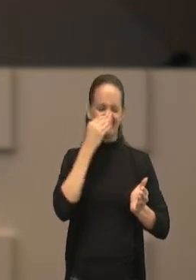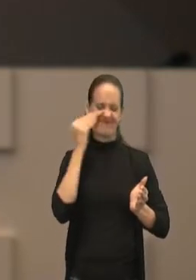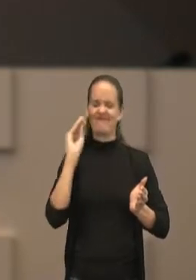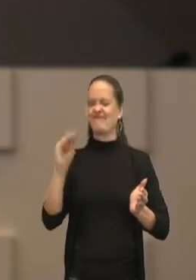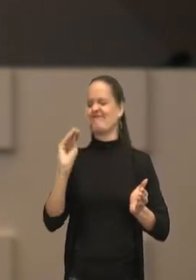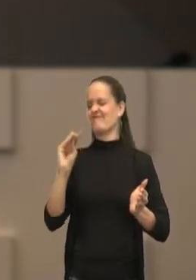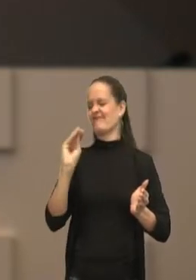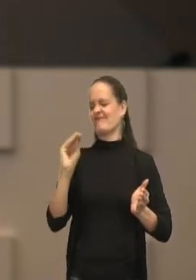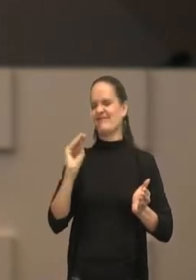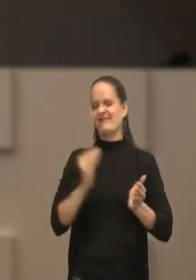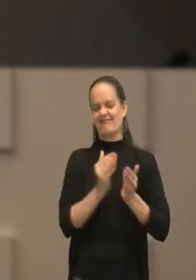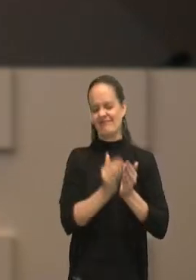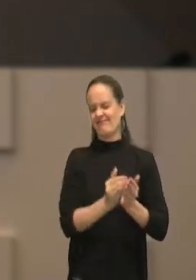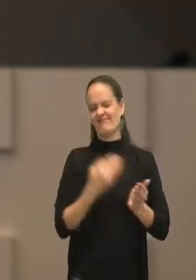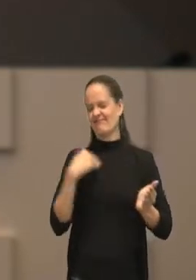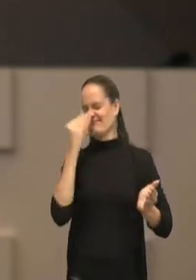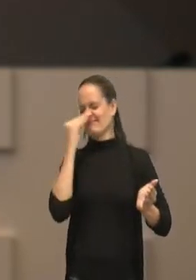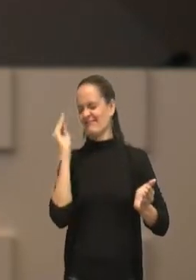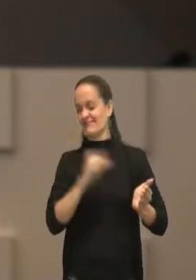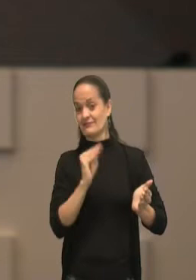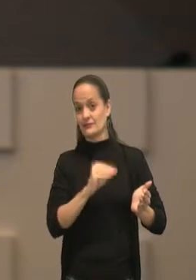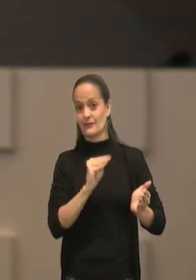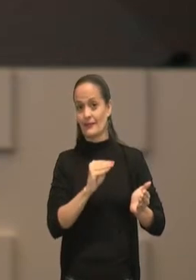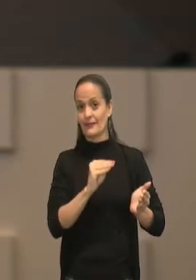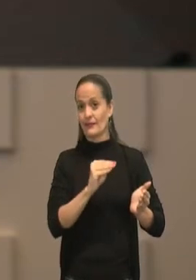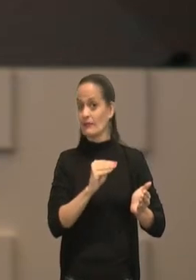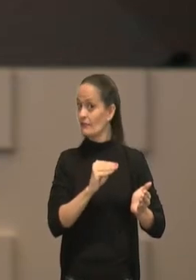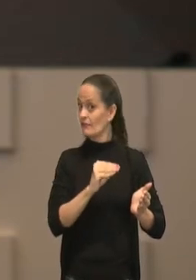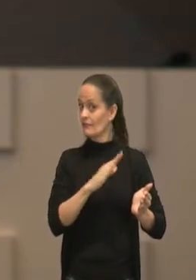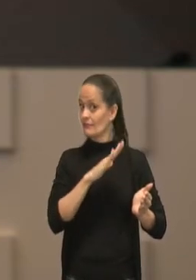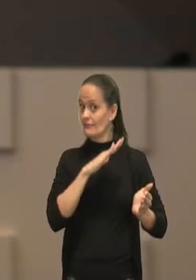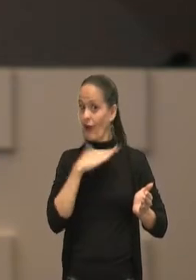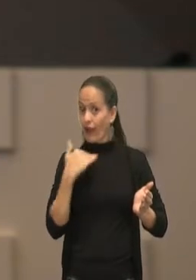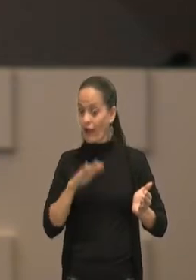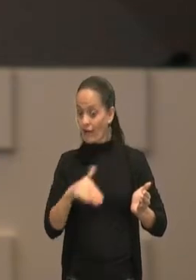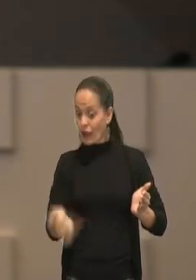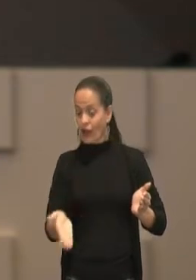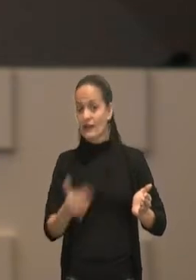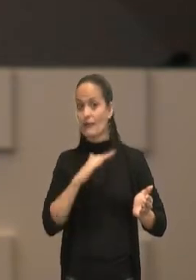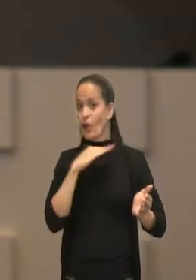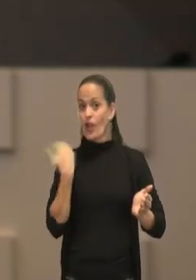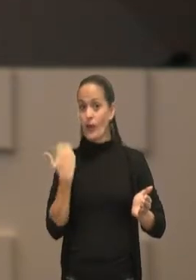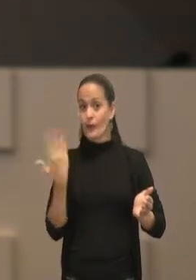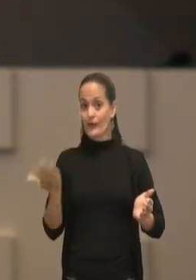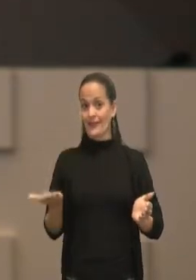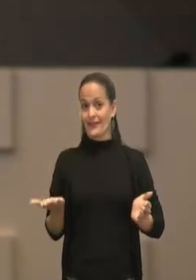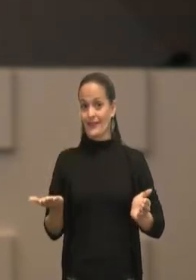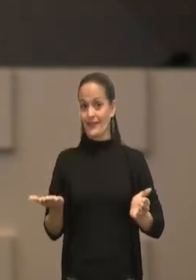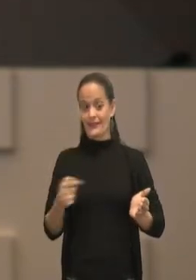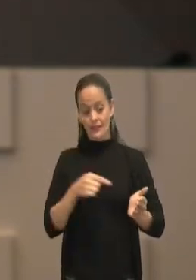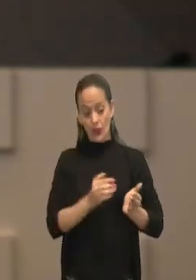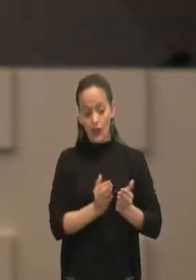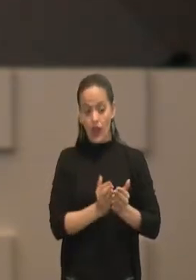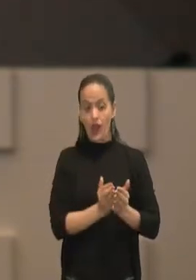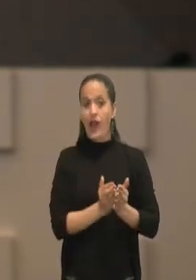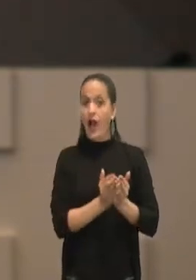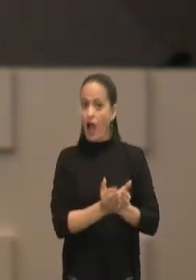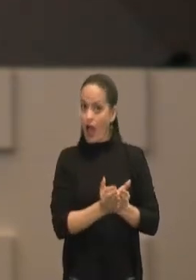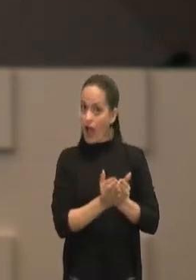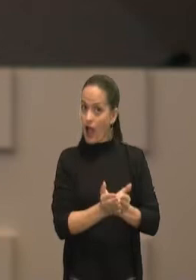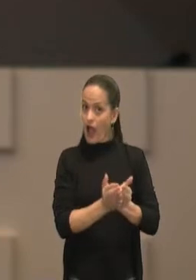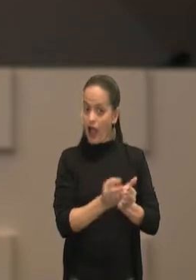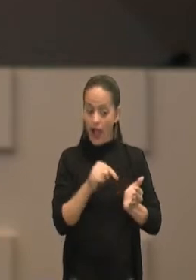foram destruídos. Aquela arca prefigura, aquela arca aponta, aquela